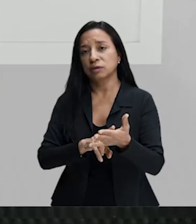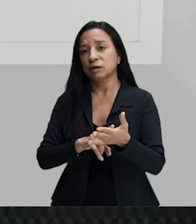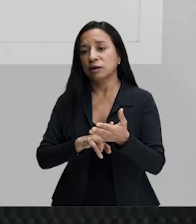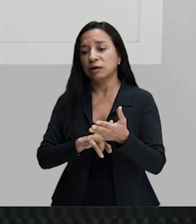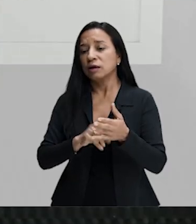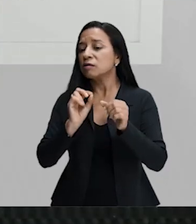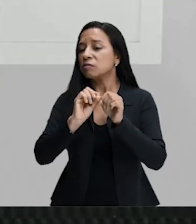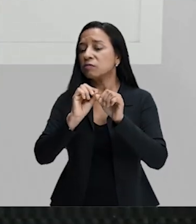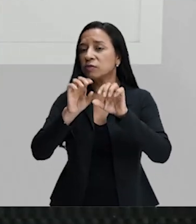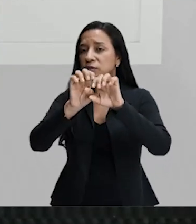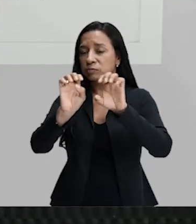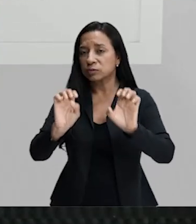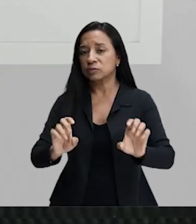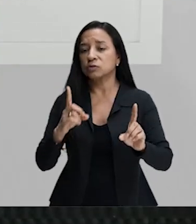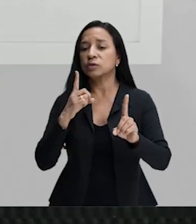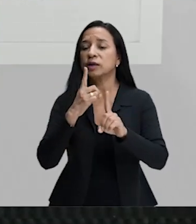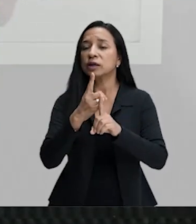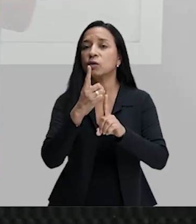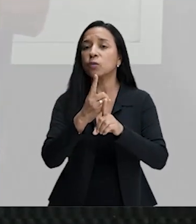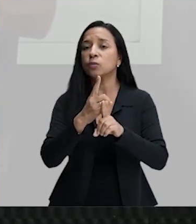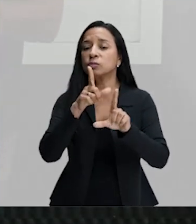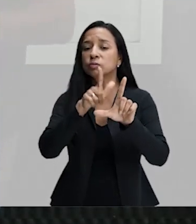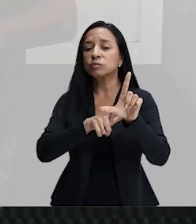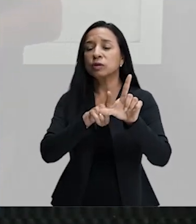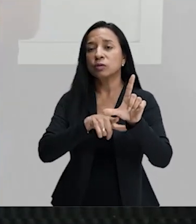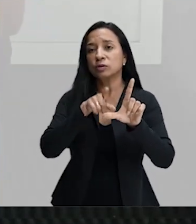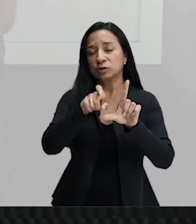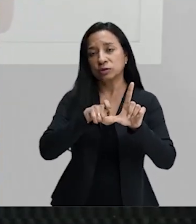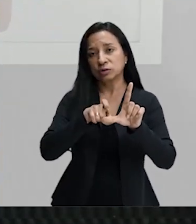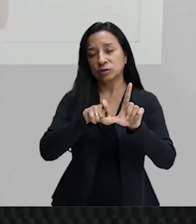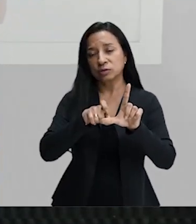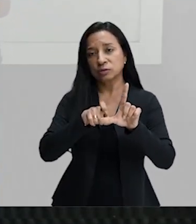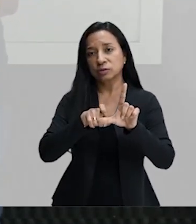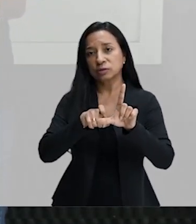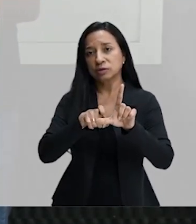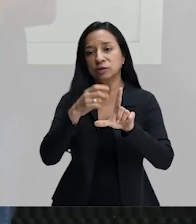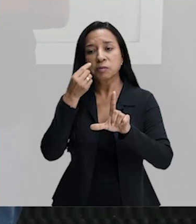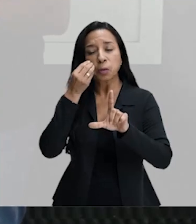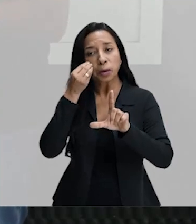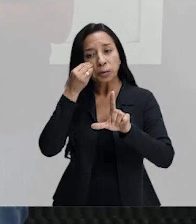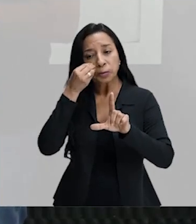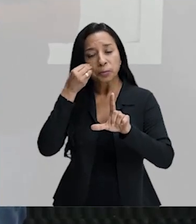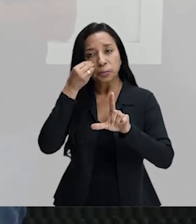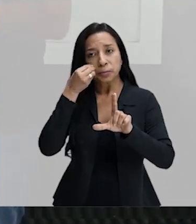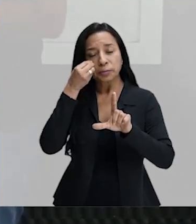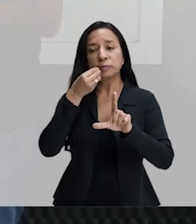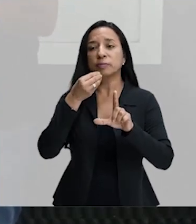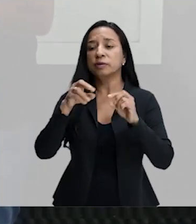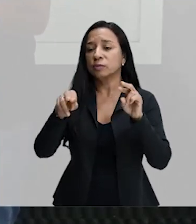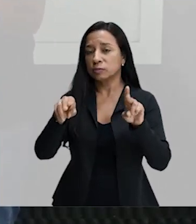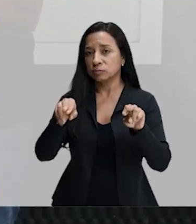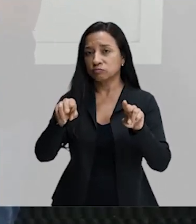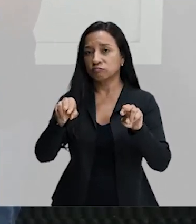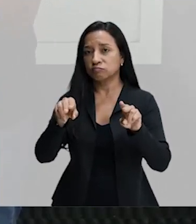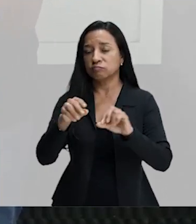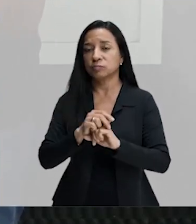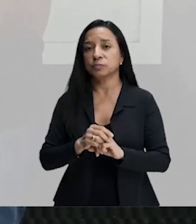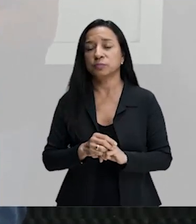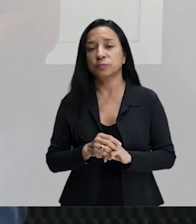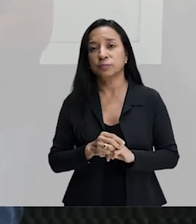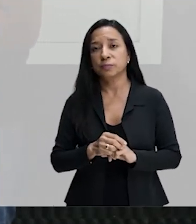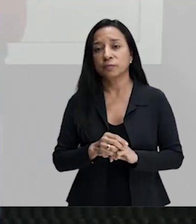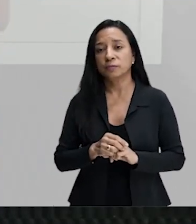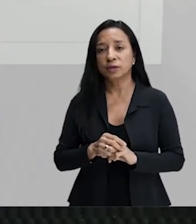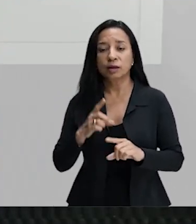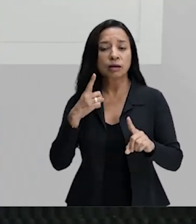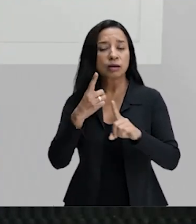você encontra a raiz que verifica a igualdade. Até coloquei aqui nessa observação a questão de